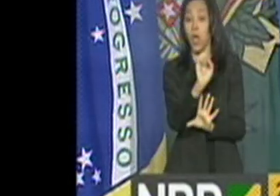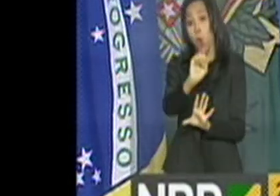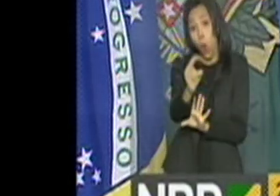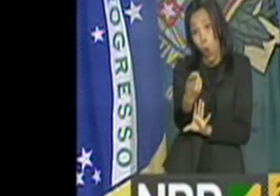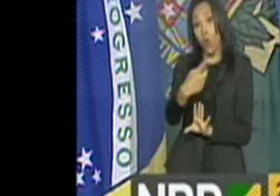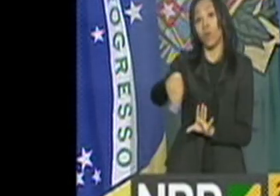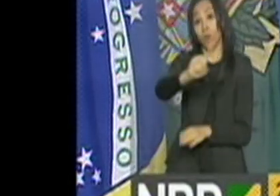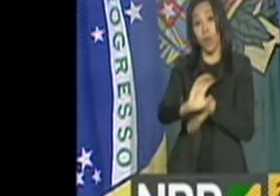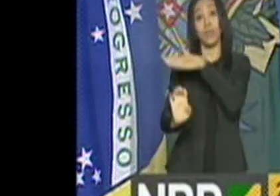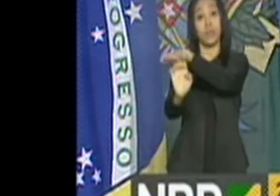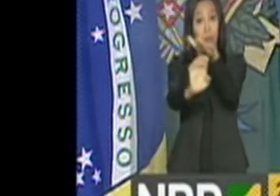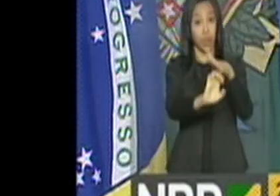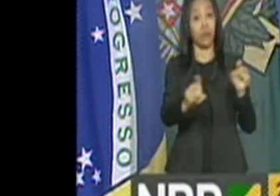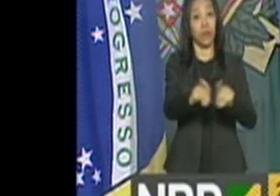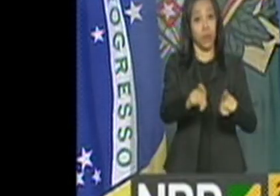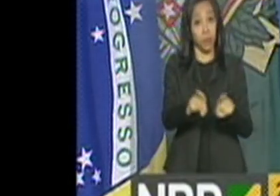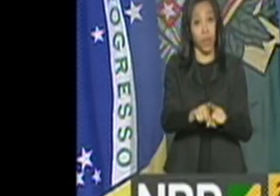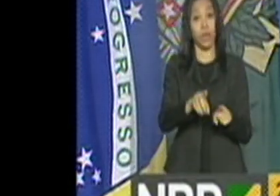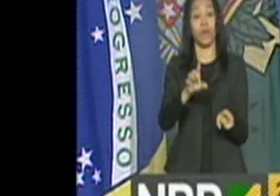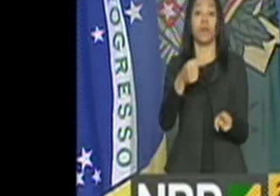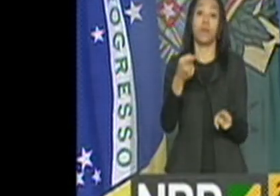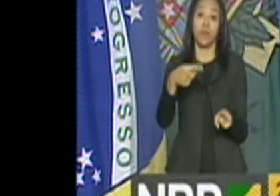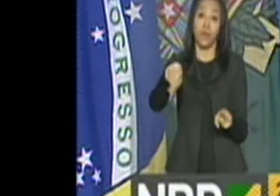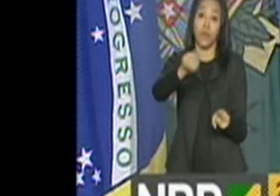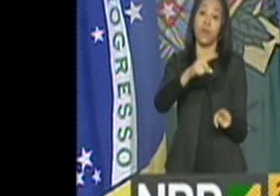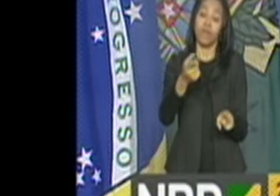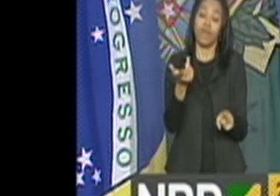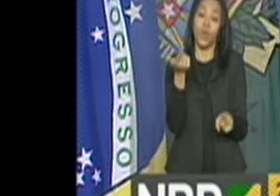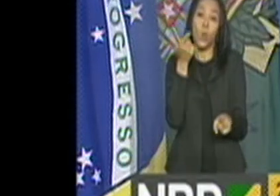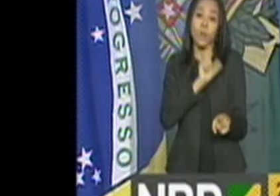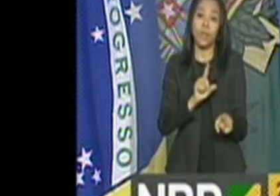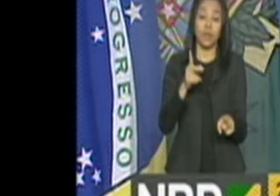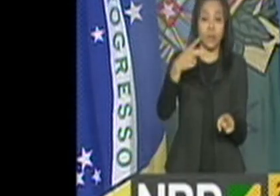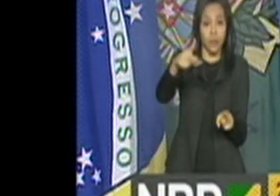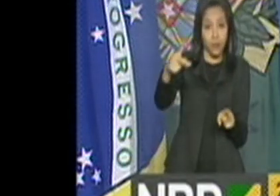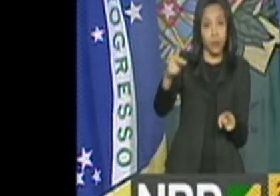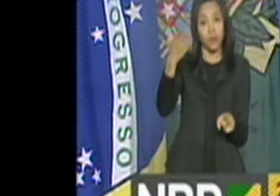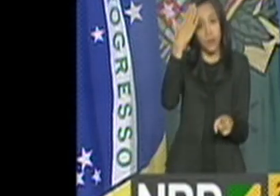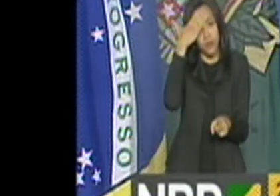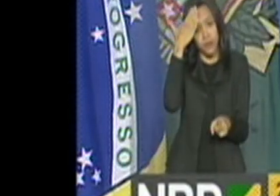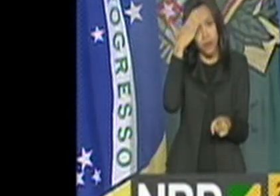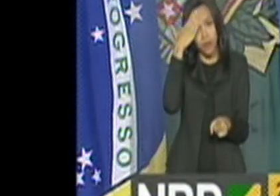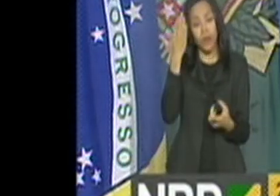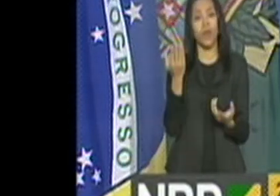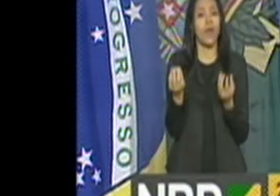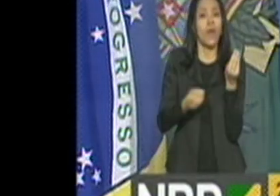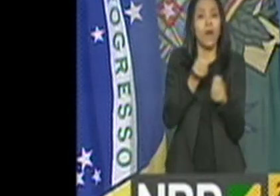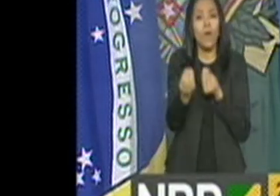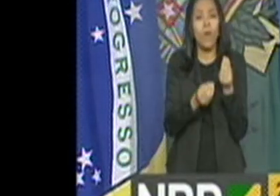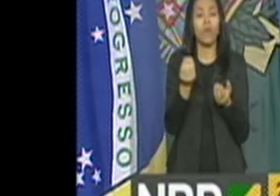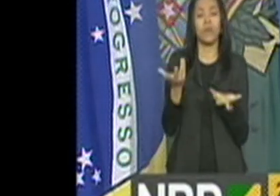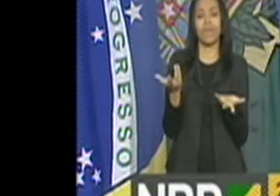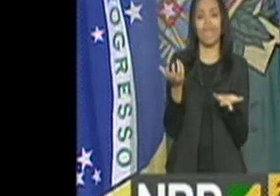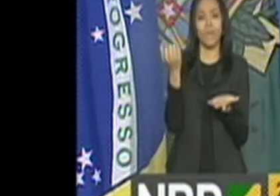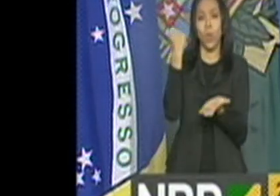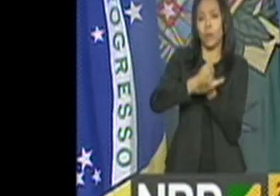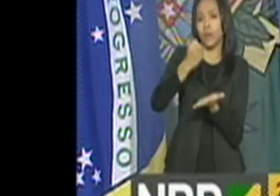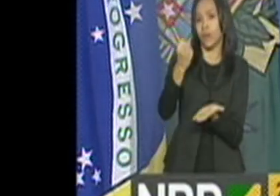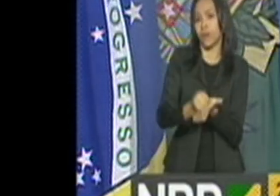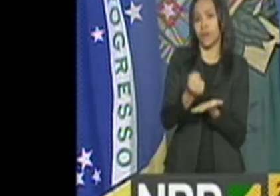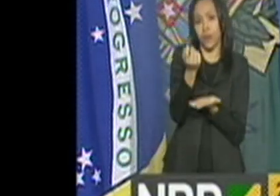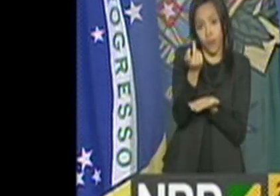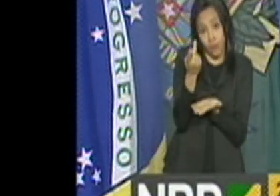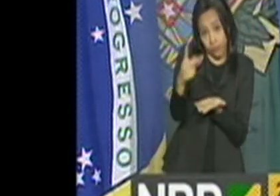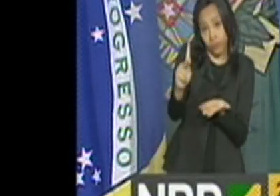empresas transportadoras, os donos dessas transportadoras, saibam exatamente como contratar o